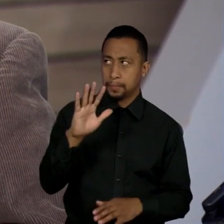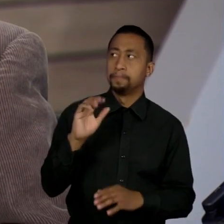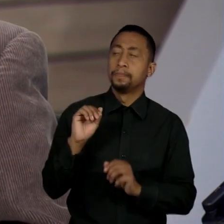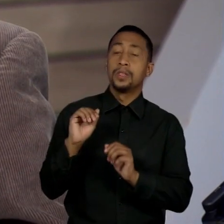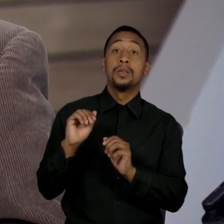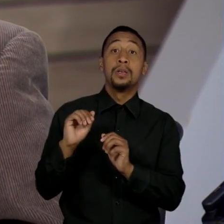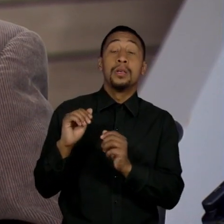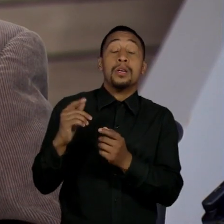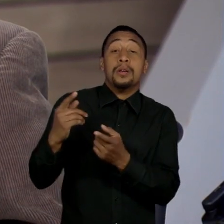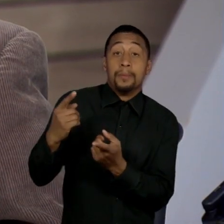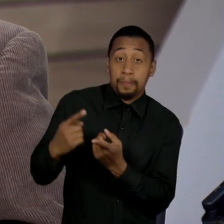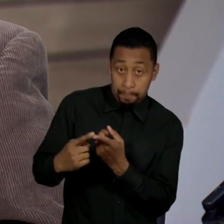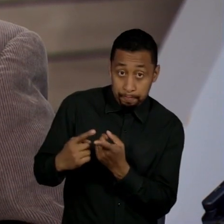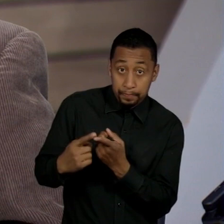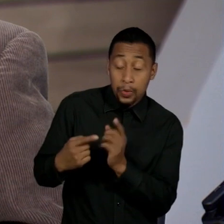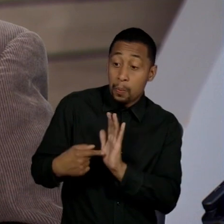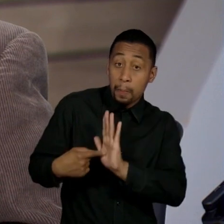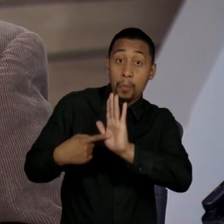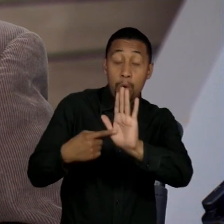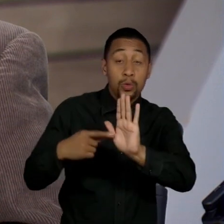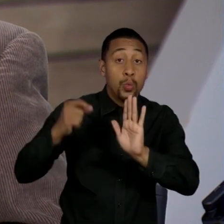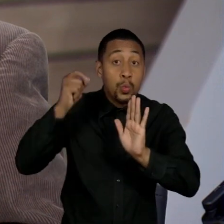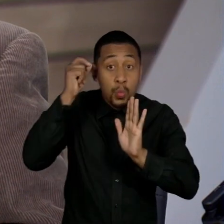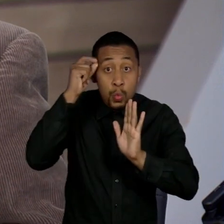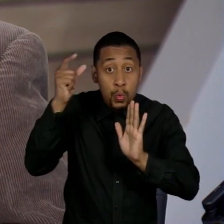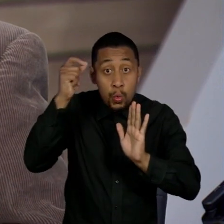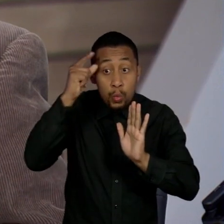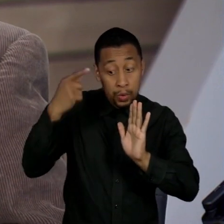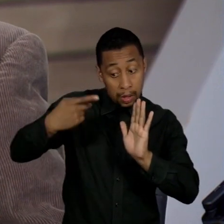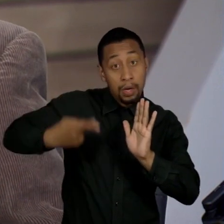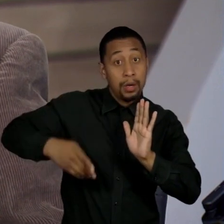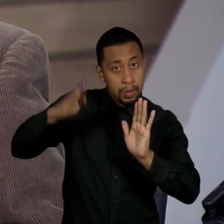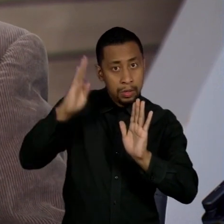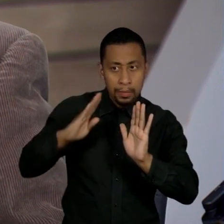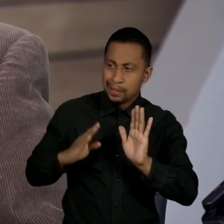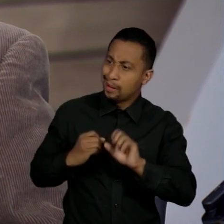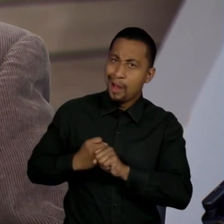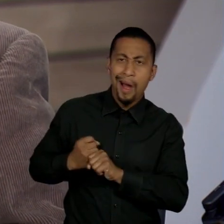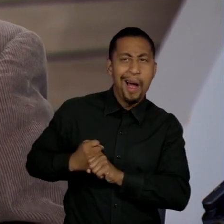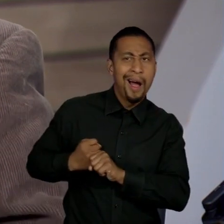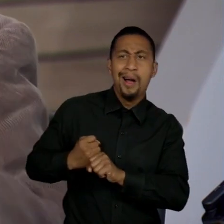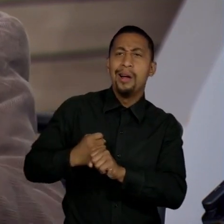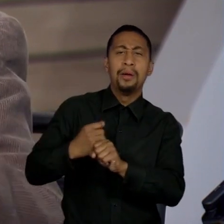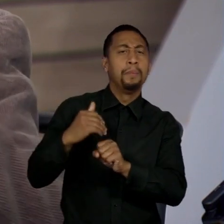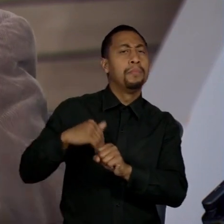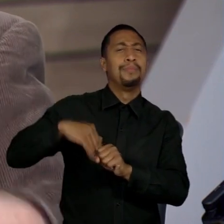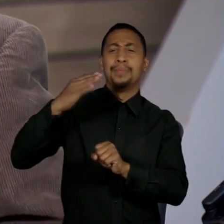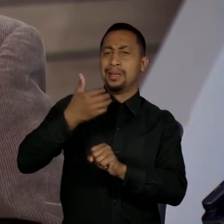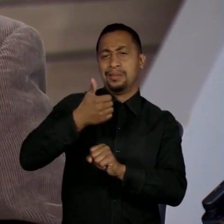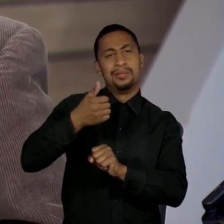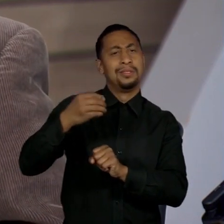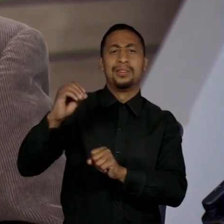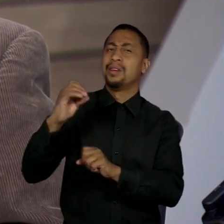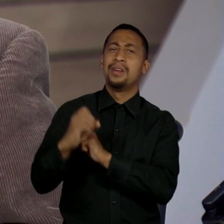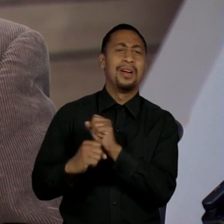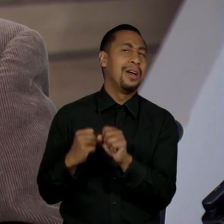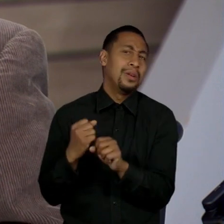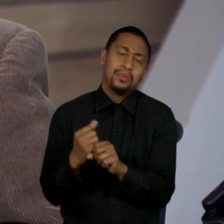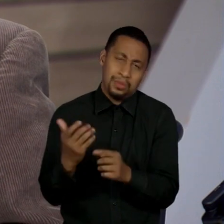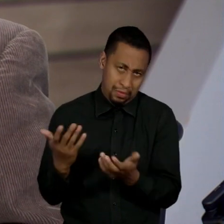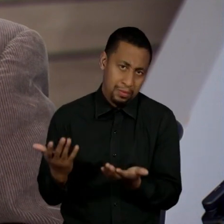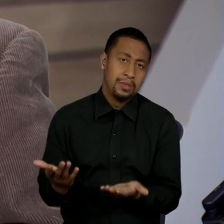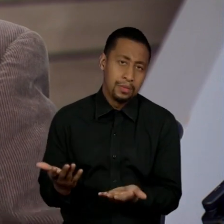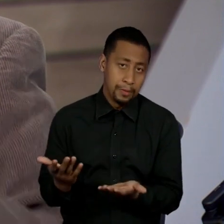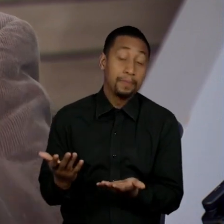um reconhecimento de uma cultura que existe há séculos, né? Vamos dizer aí, nós vimos agora a apresentação